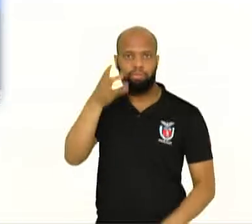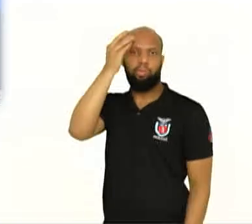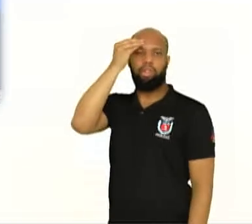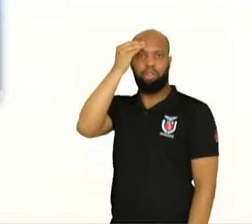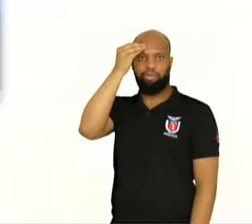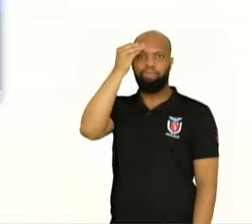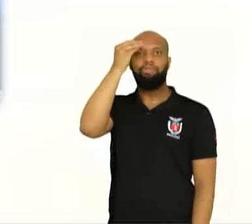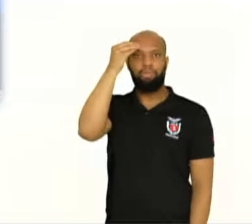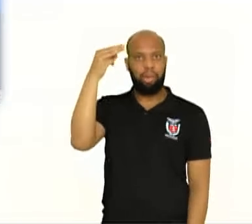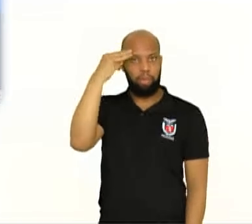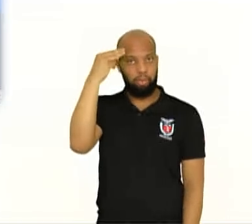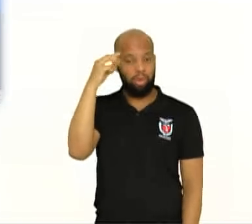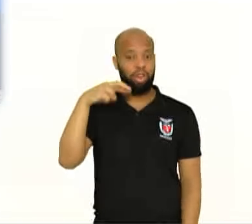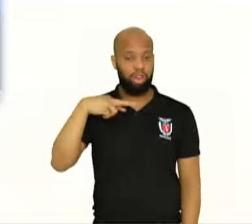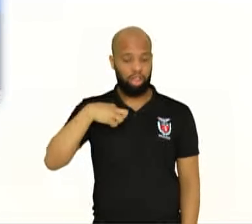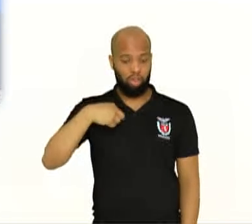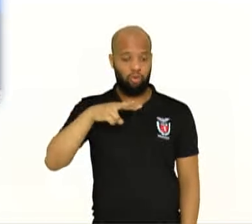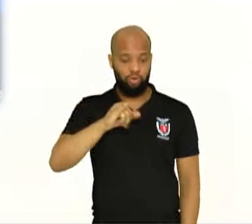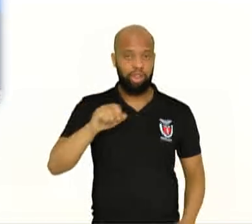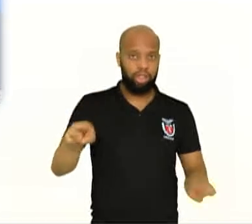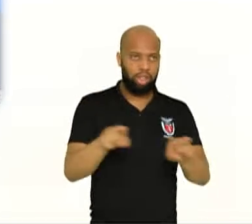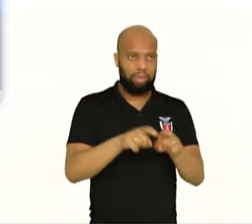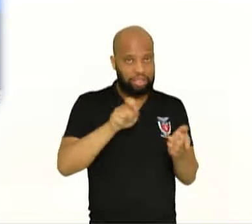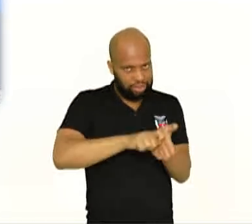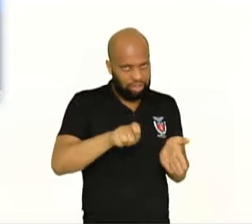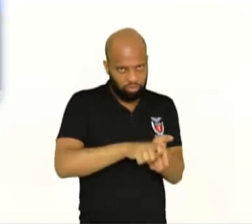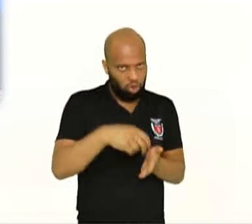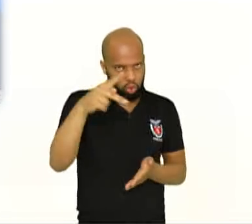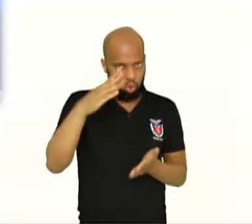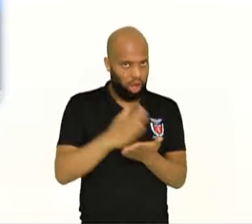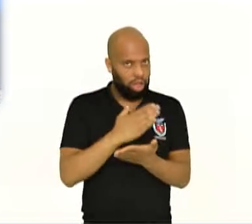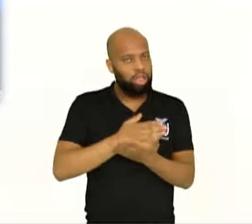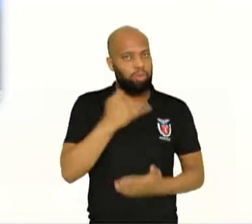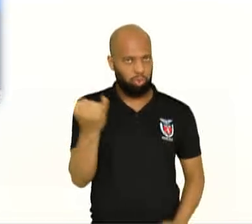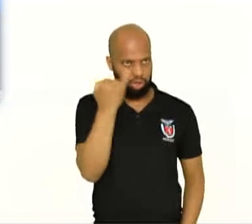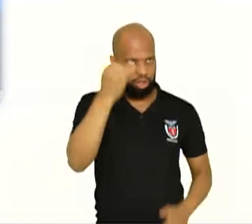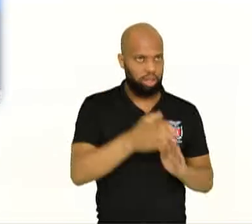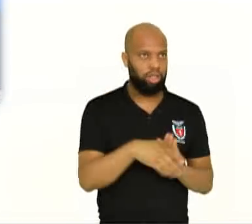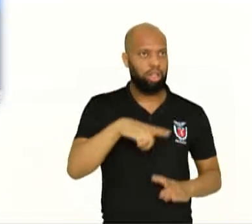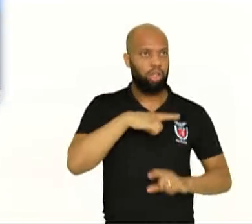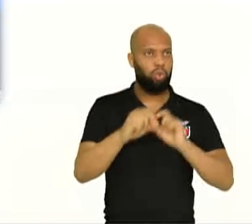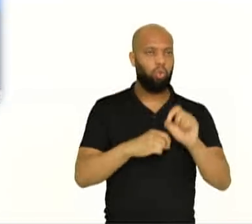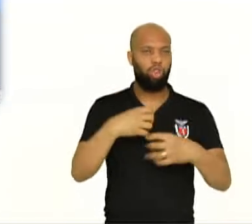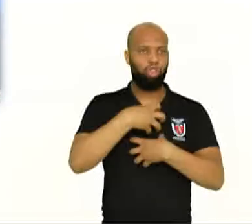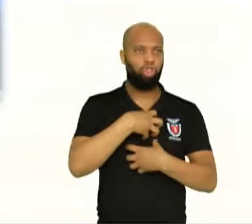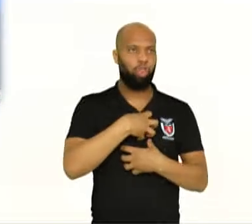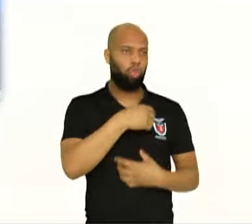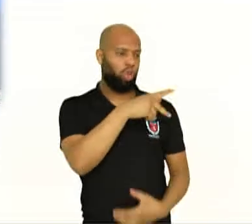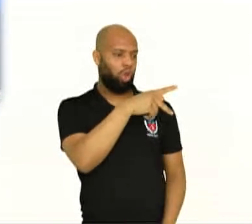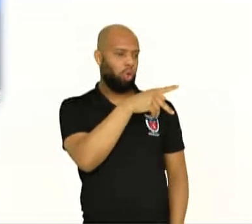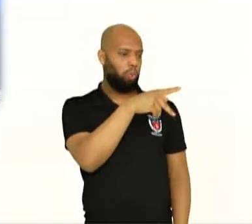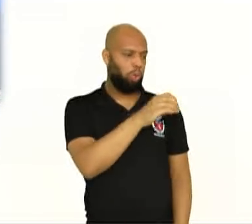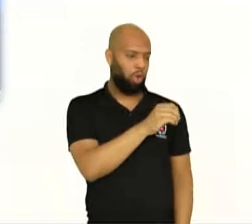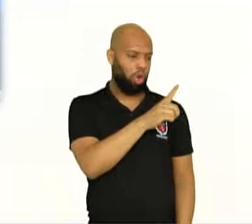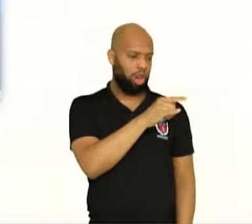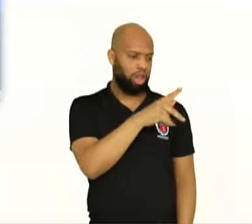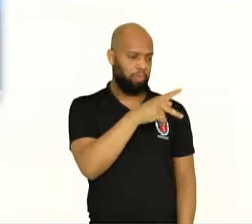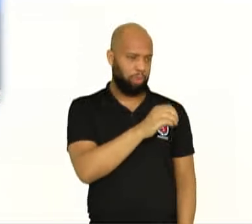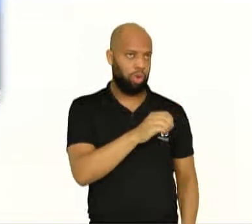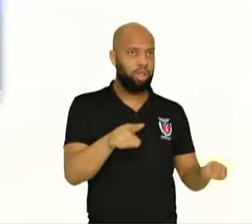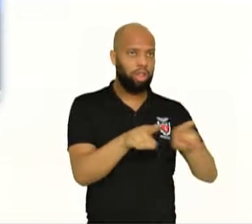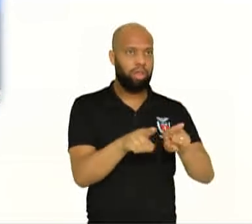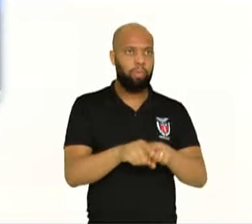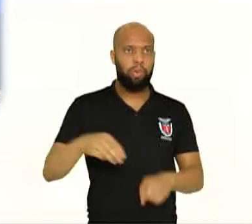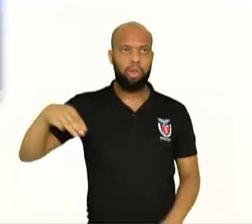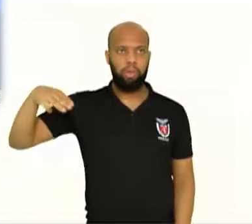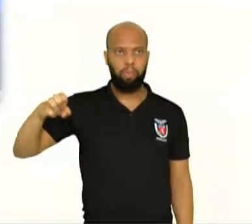na memória, até fazer uma nota no caderno sobre isso. Eles têm uma forma de pólipo e uma forma de medusa.